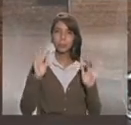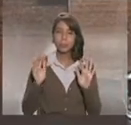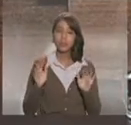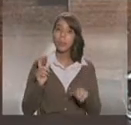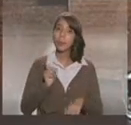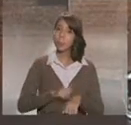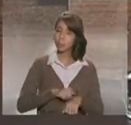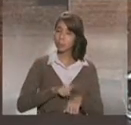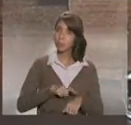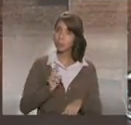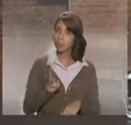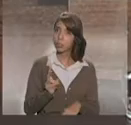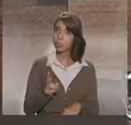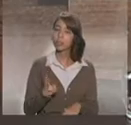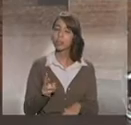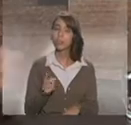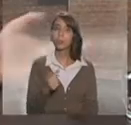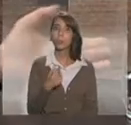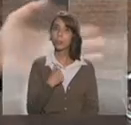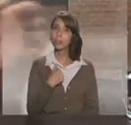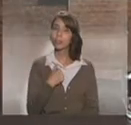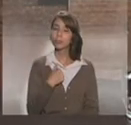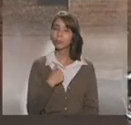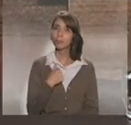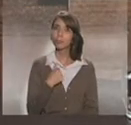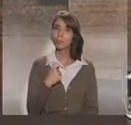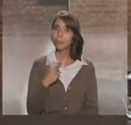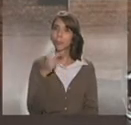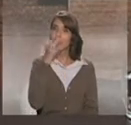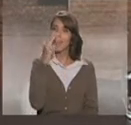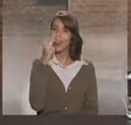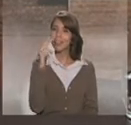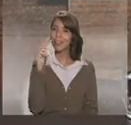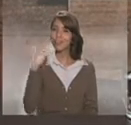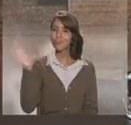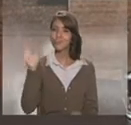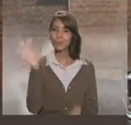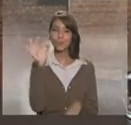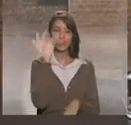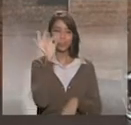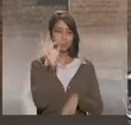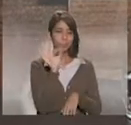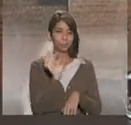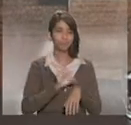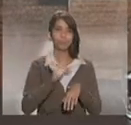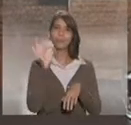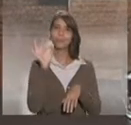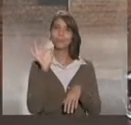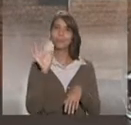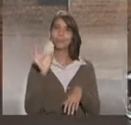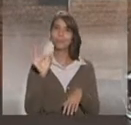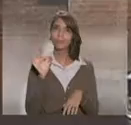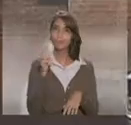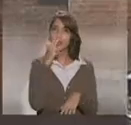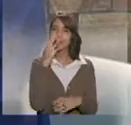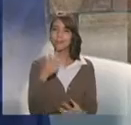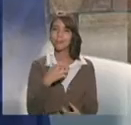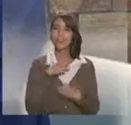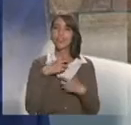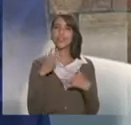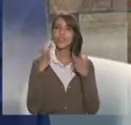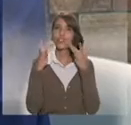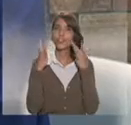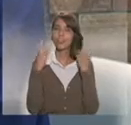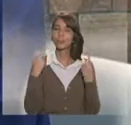tempo eu me fui picado a gente fala muito complicado pelo pelo mosquitinho do time e uma vez